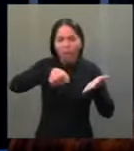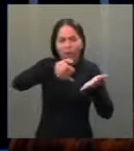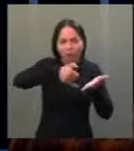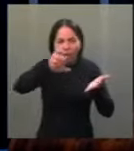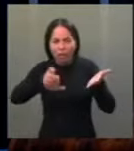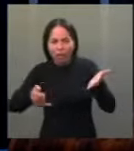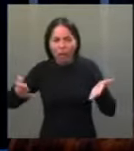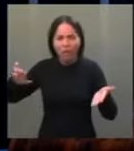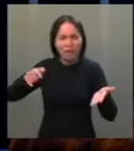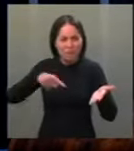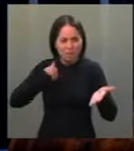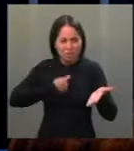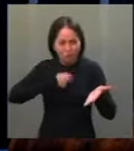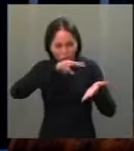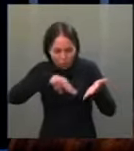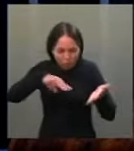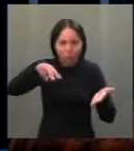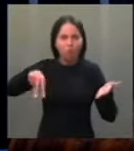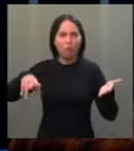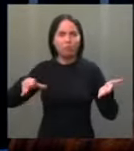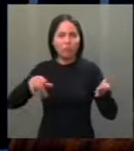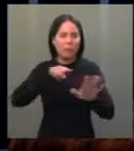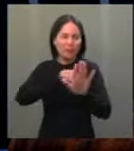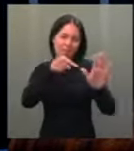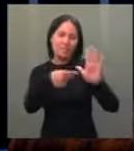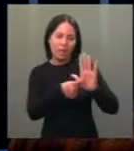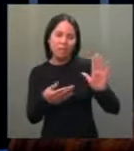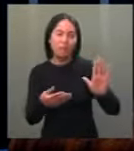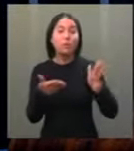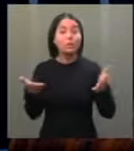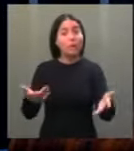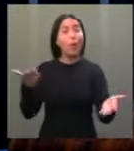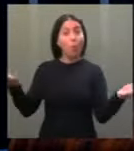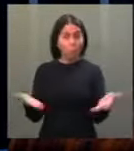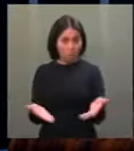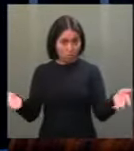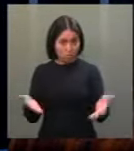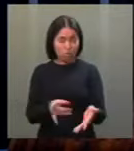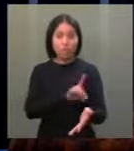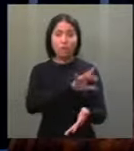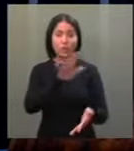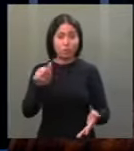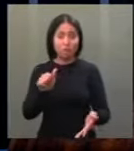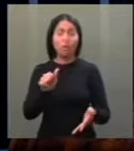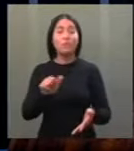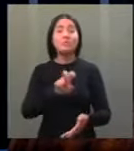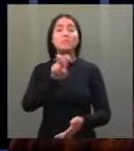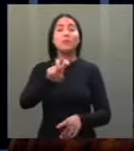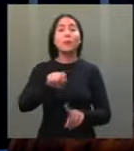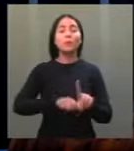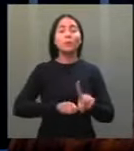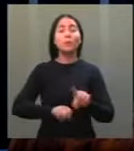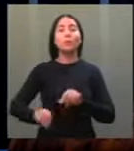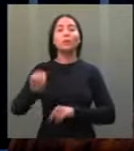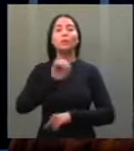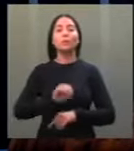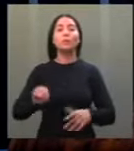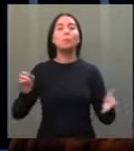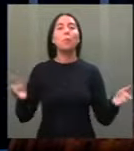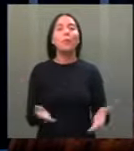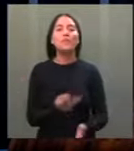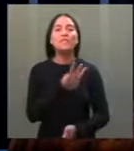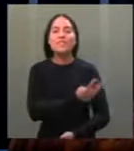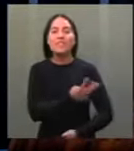eu apresentasse esse relatório hoje, dia 5 de outubro, no dia em que nossa Constituição Federal completa